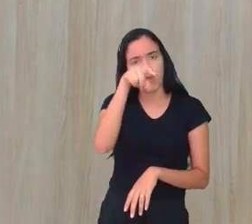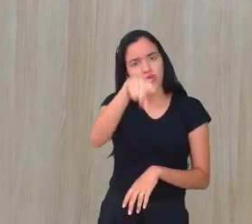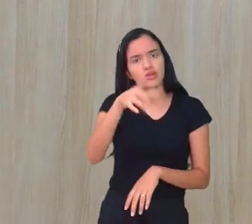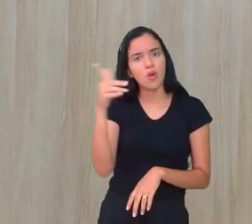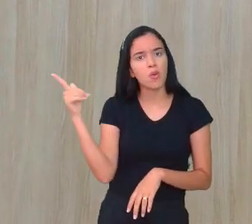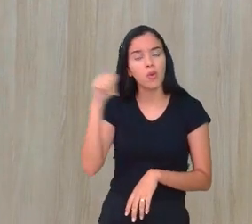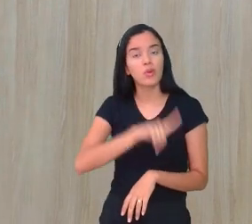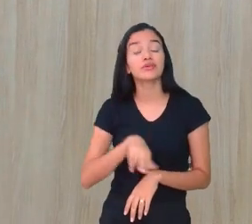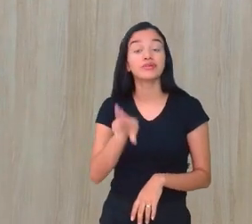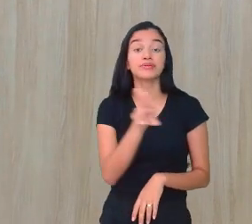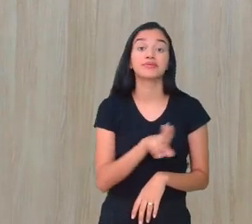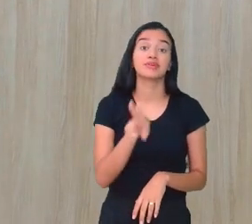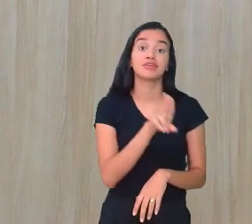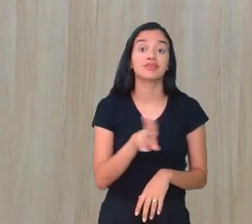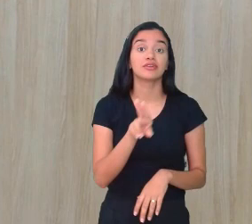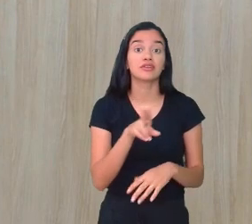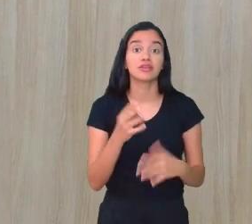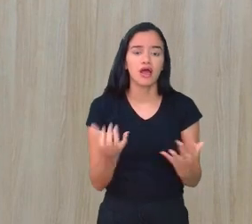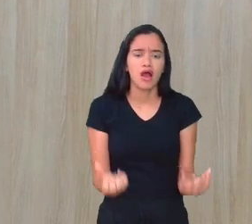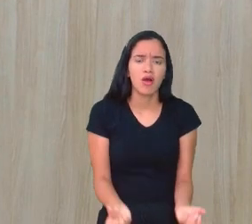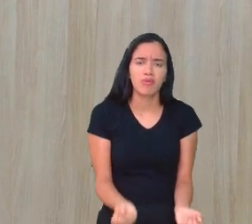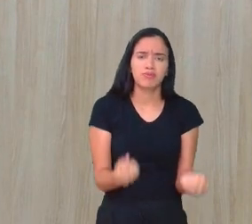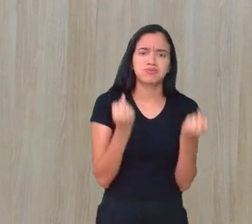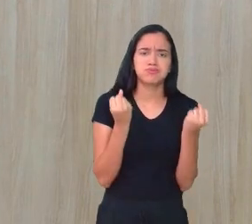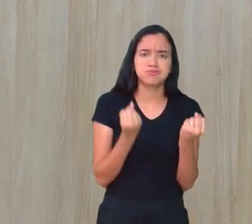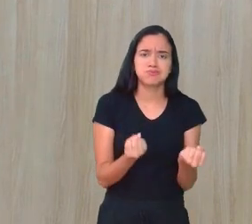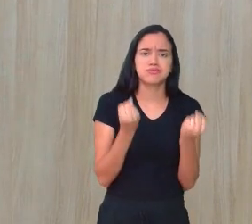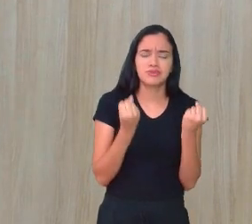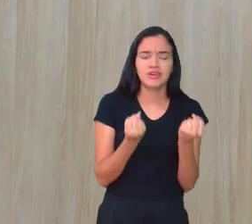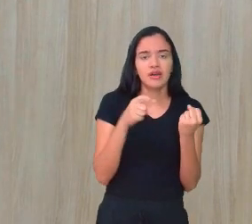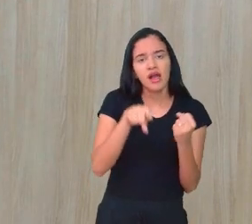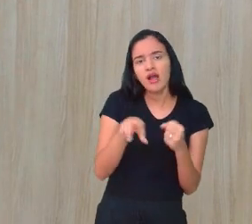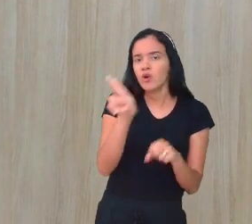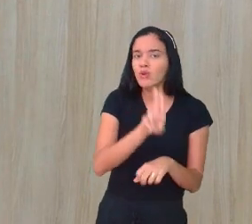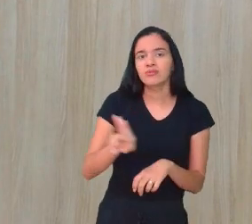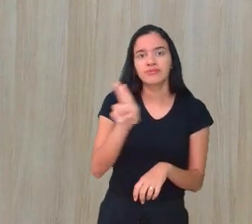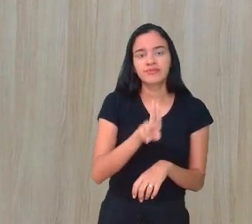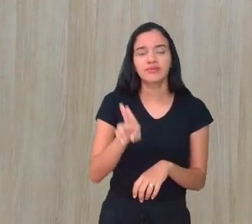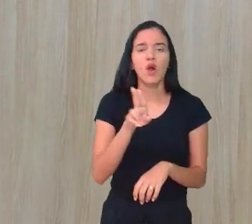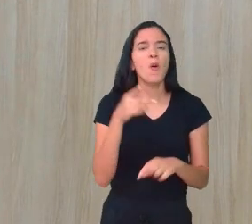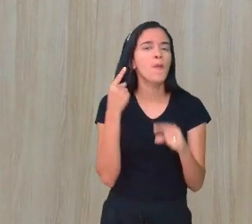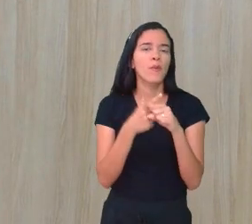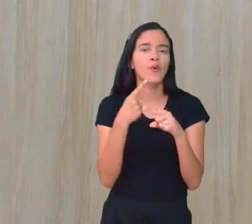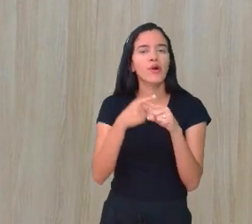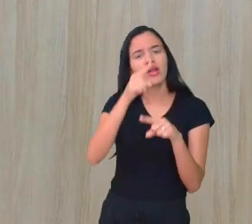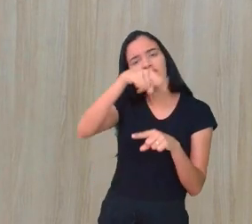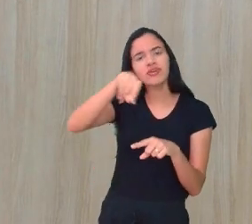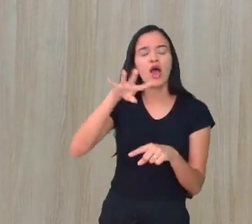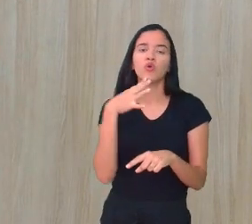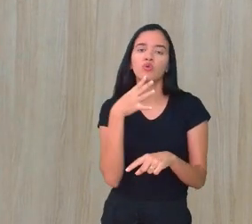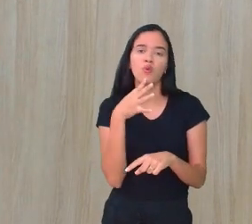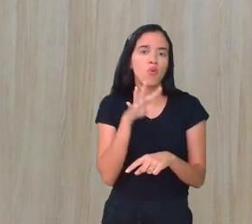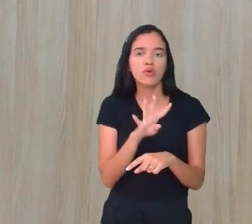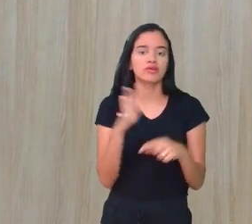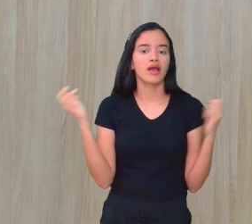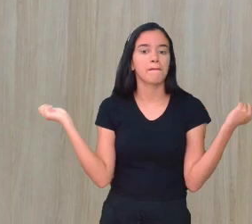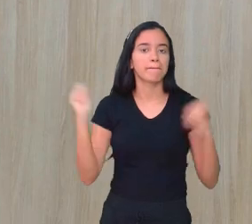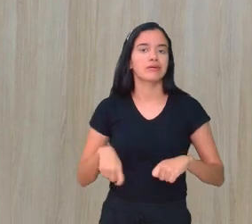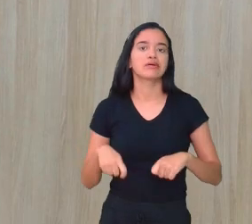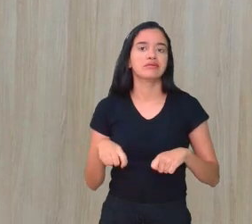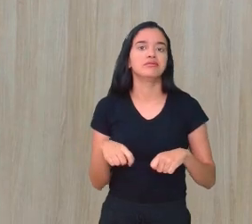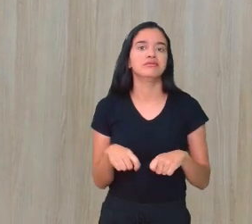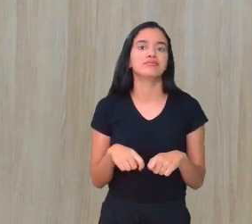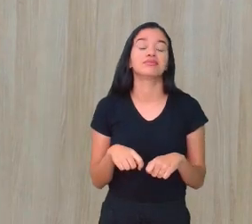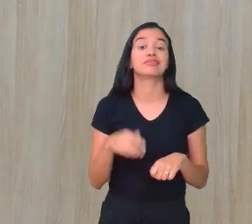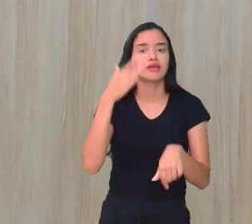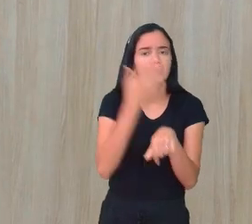consegue utilizar uma carga mais alta e você não está utilizando porque você não conhece a sua capacidade